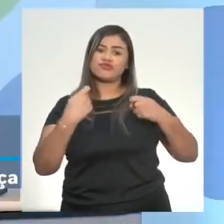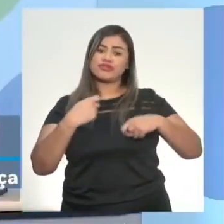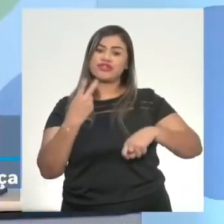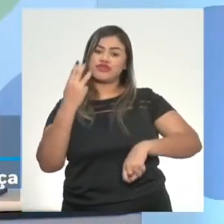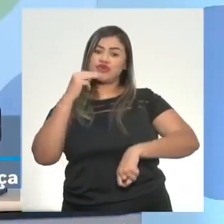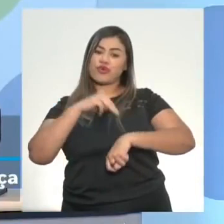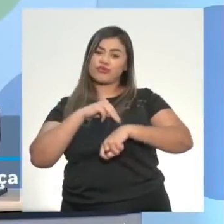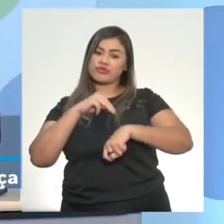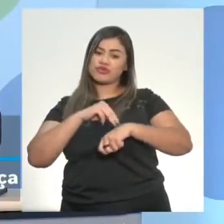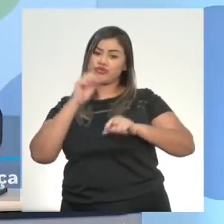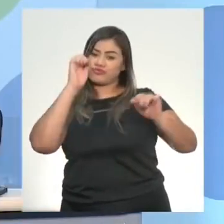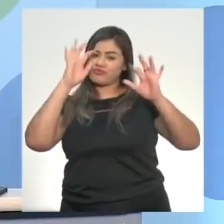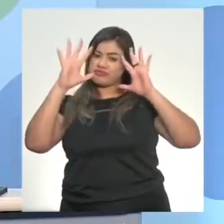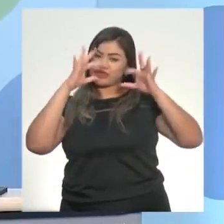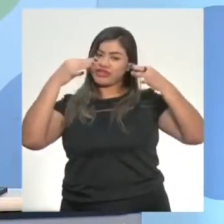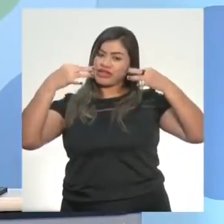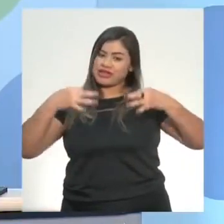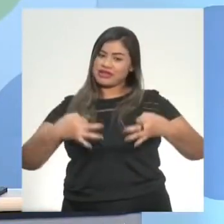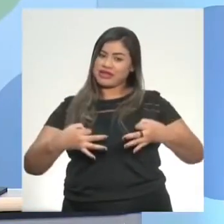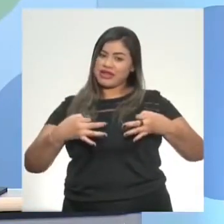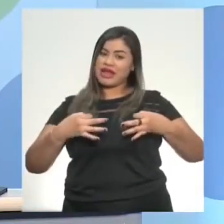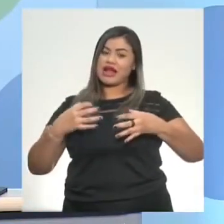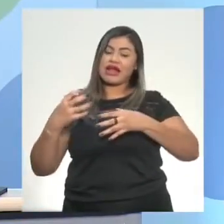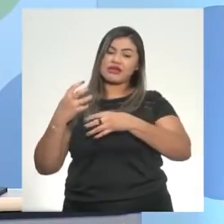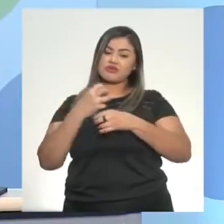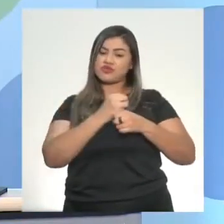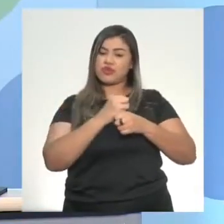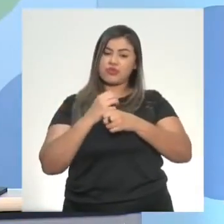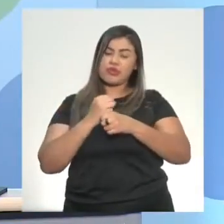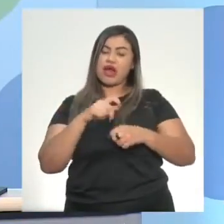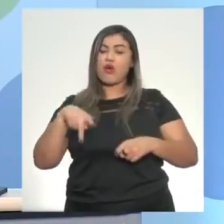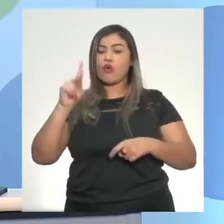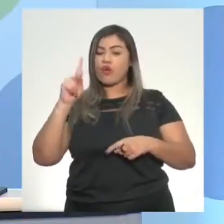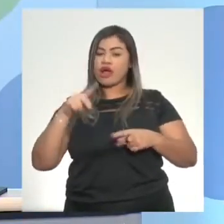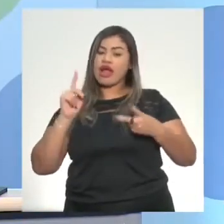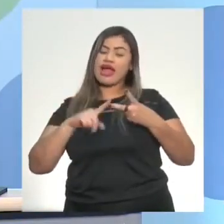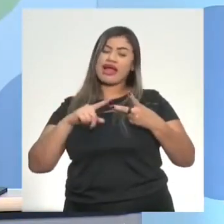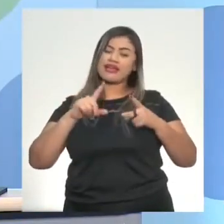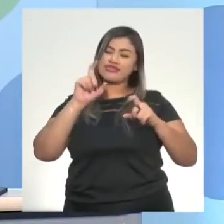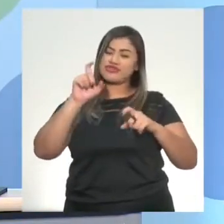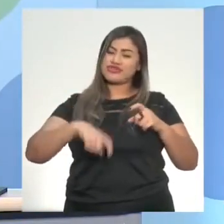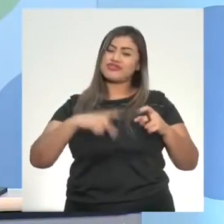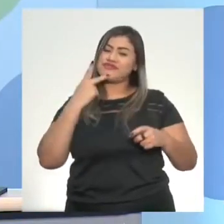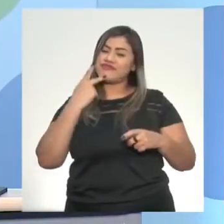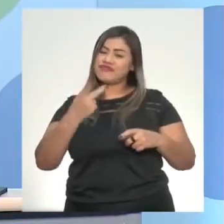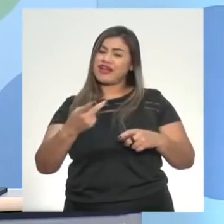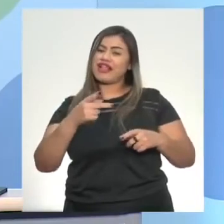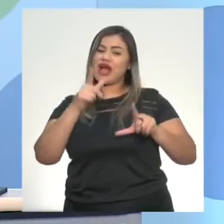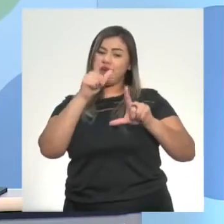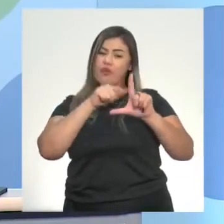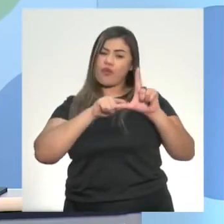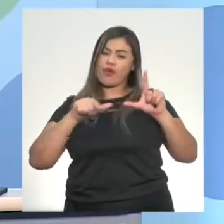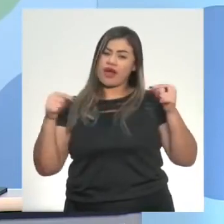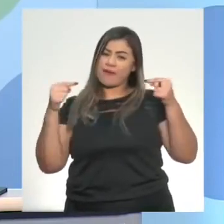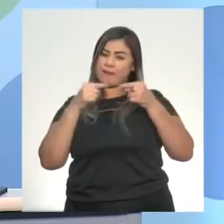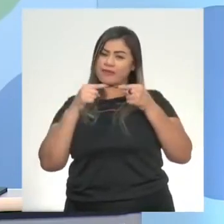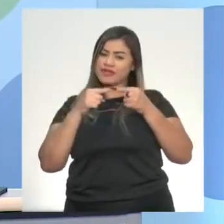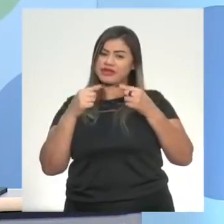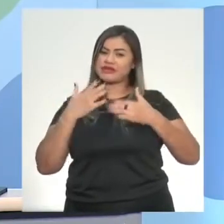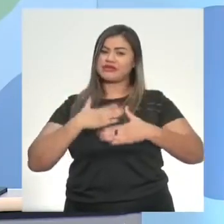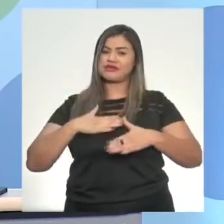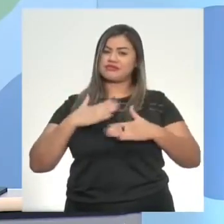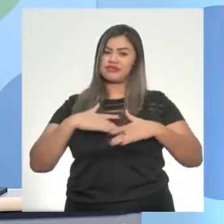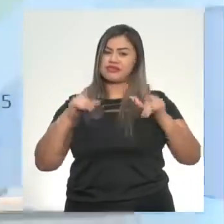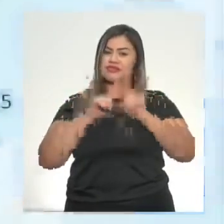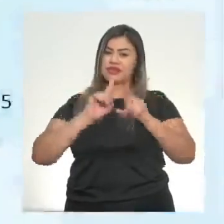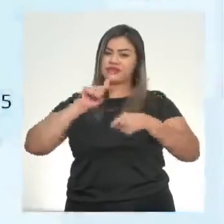2 minutos para pensar direitinho, montar aí qual é o K, descobrir o valor do X e falar qual é o valor do ângulo, que é bem tranquilo também. Então,